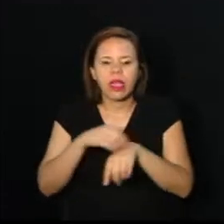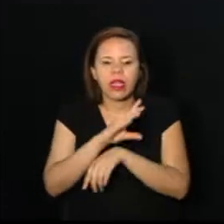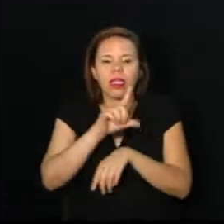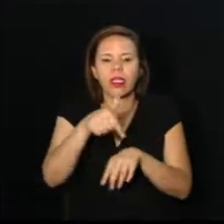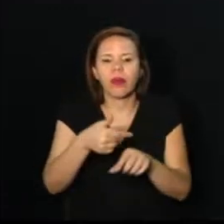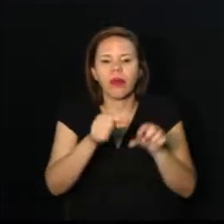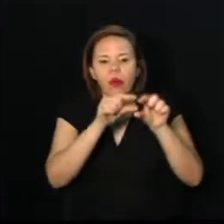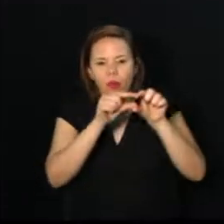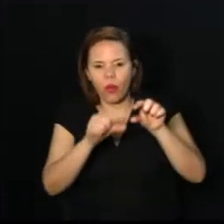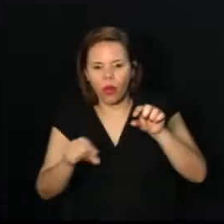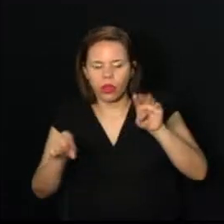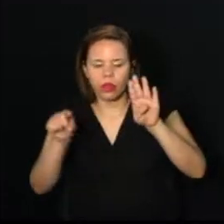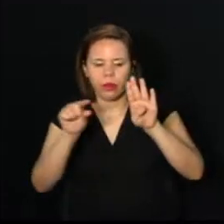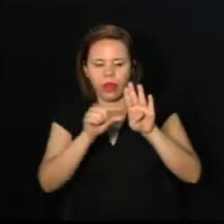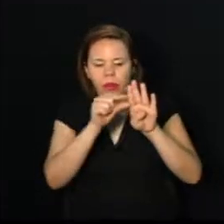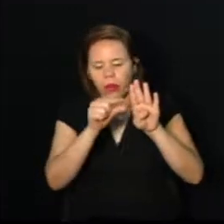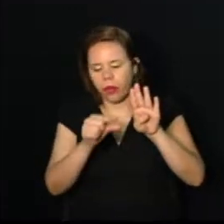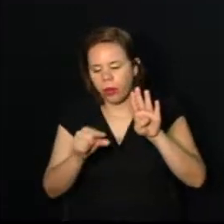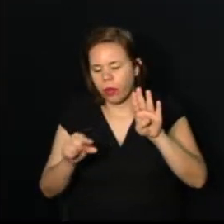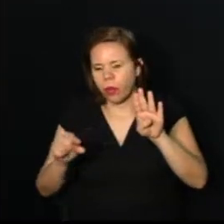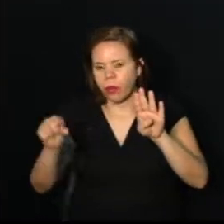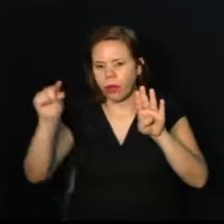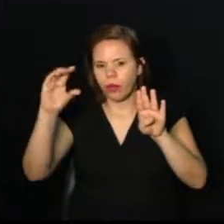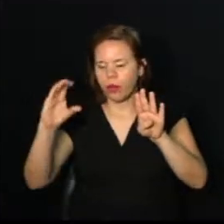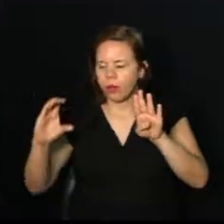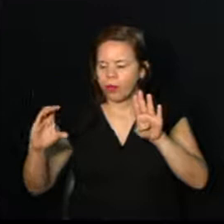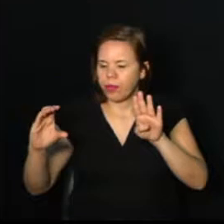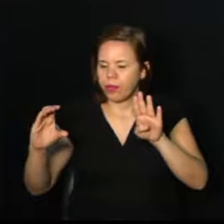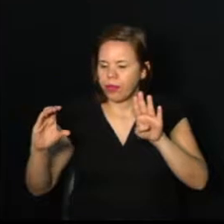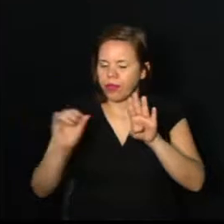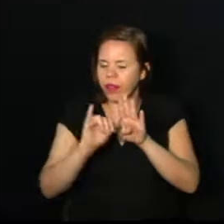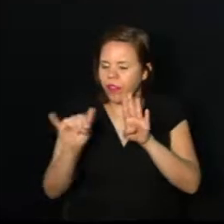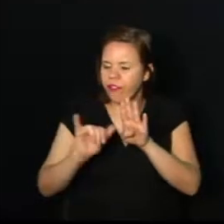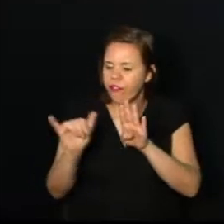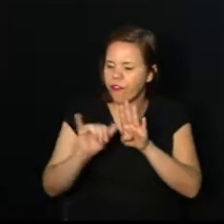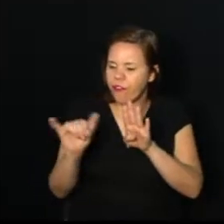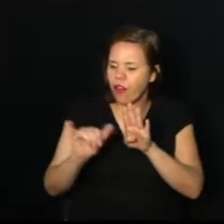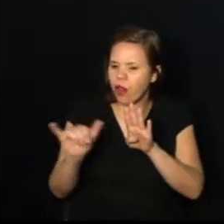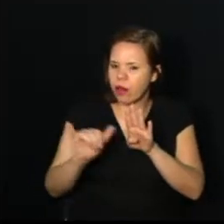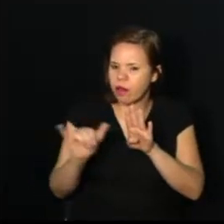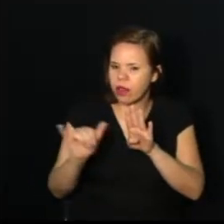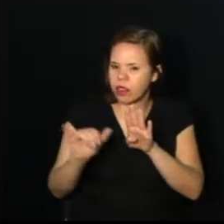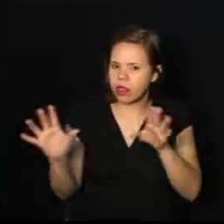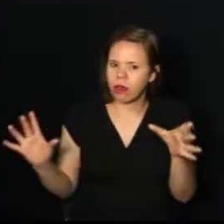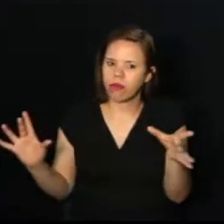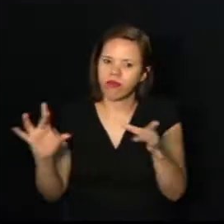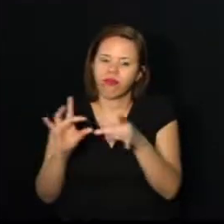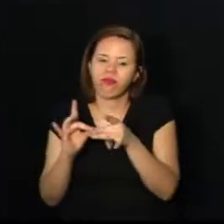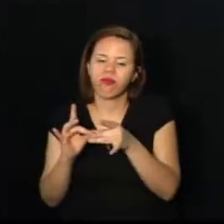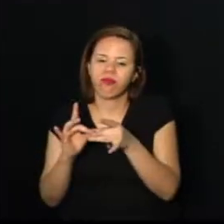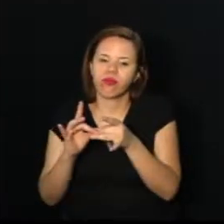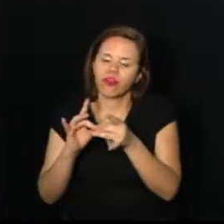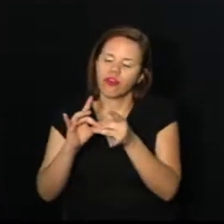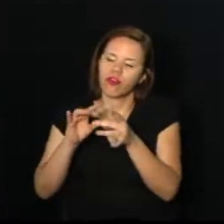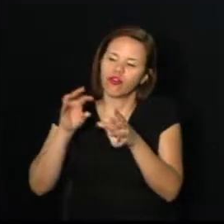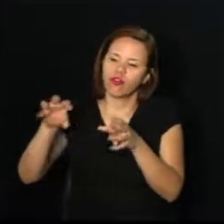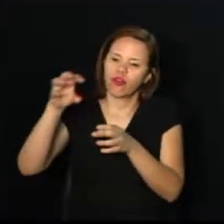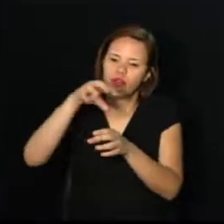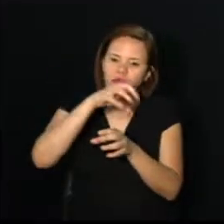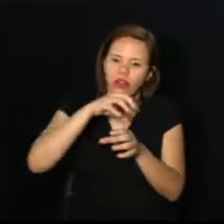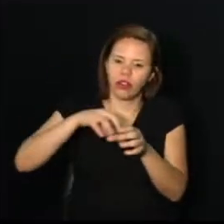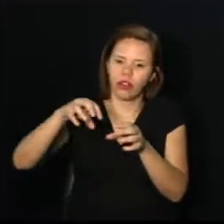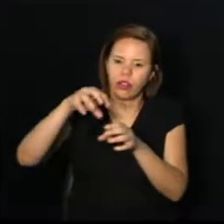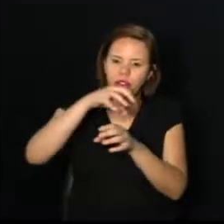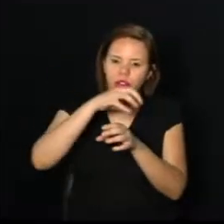depois a informação, ali na letrinha C, para a junção de áreas